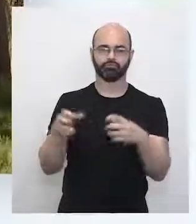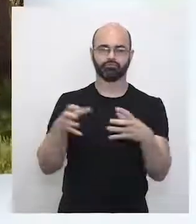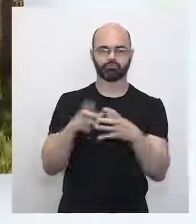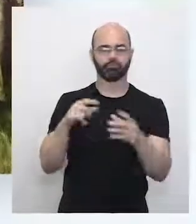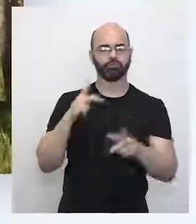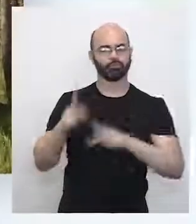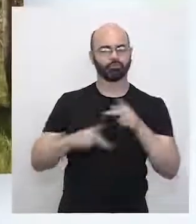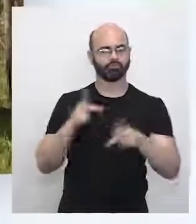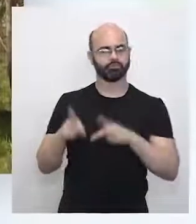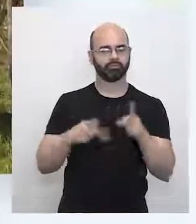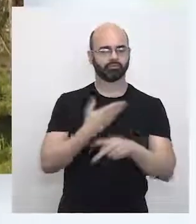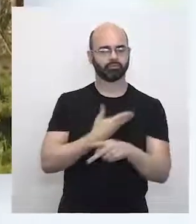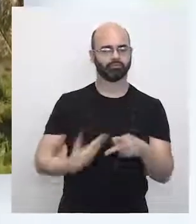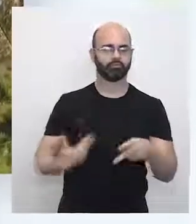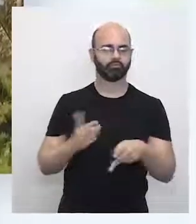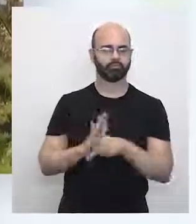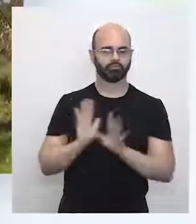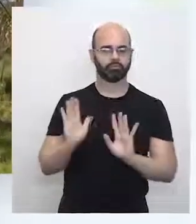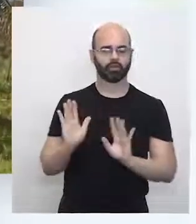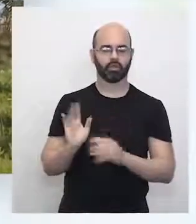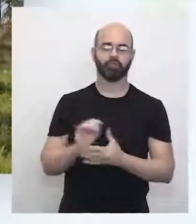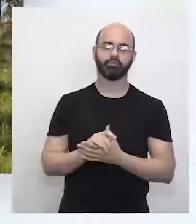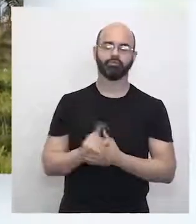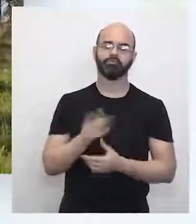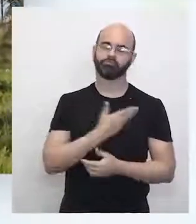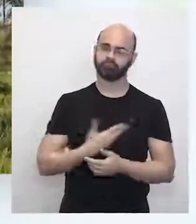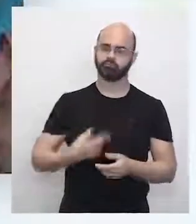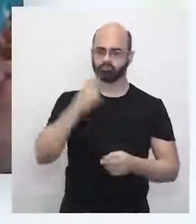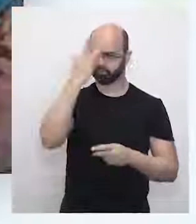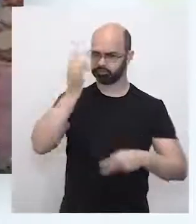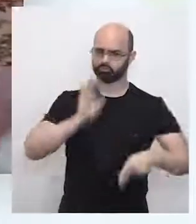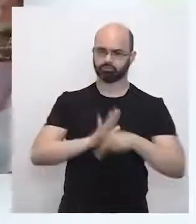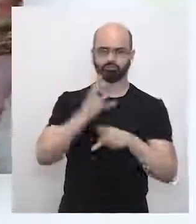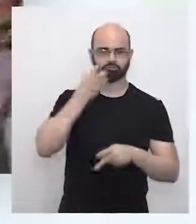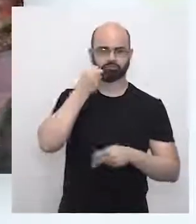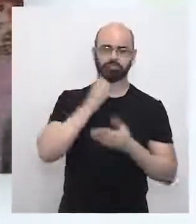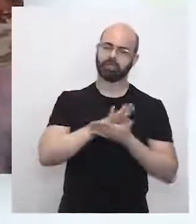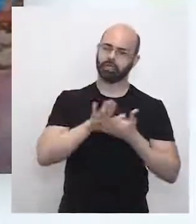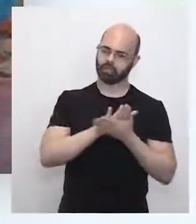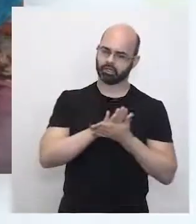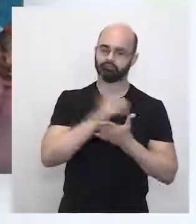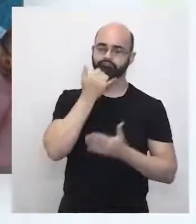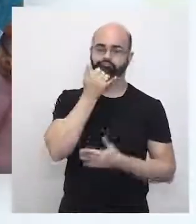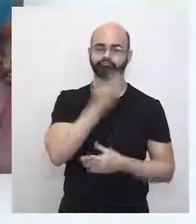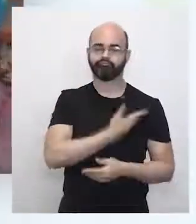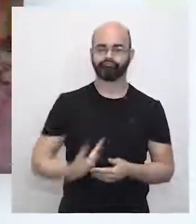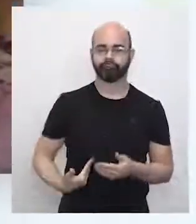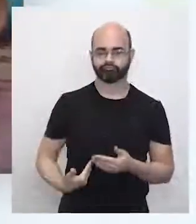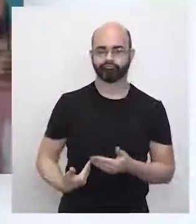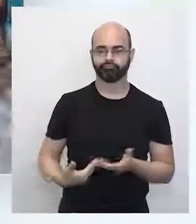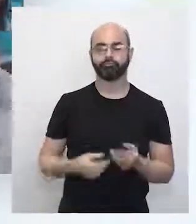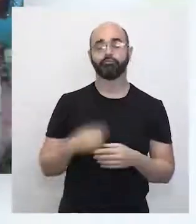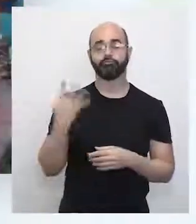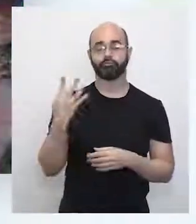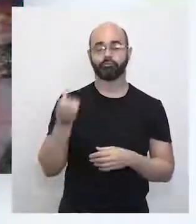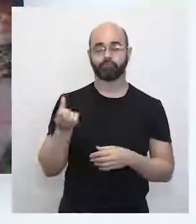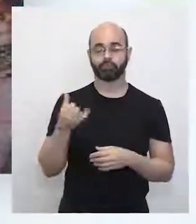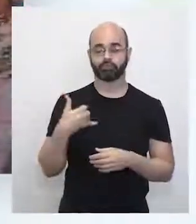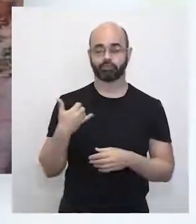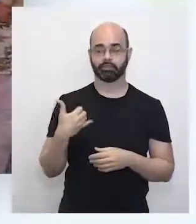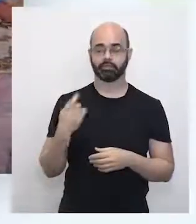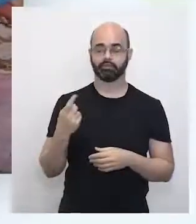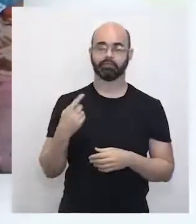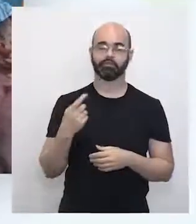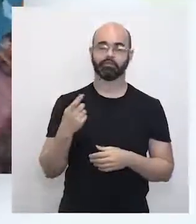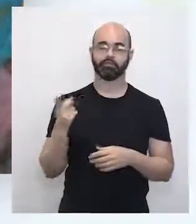públicas que não poderiam ser consideradas patrimônio de ninguém. Dora tem 46 anos e vai para o campo com os